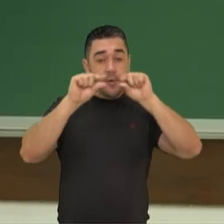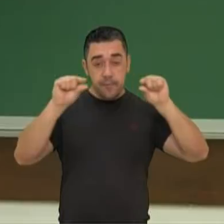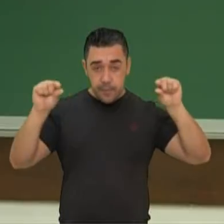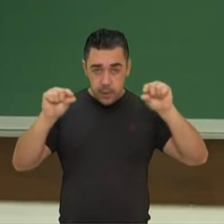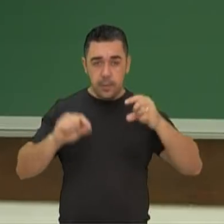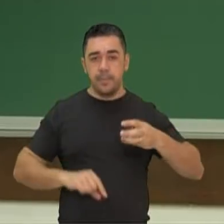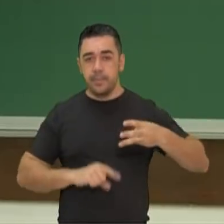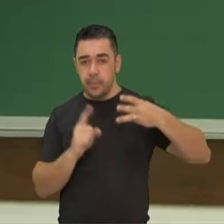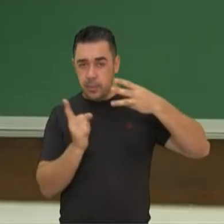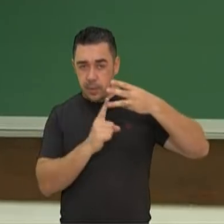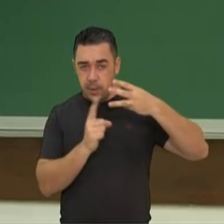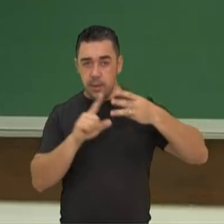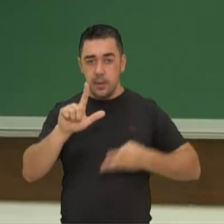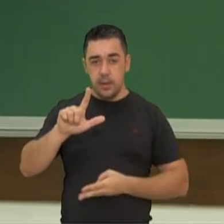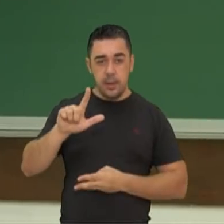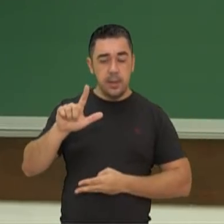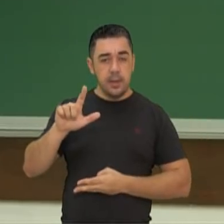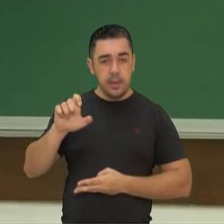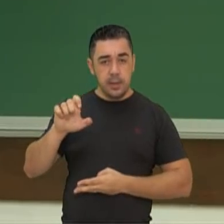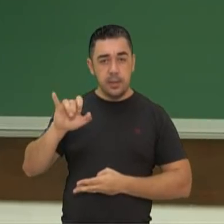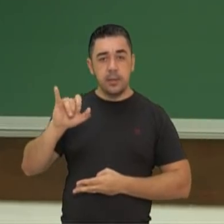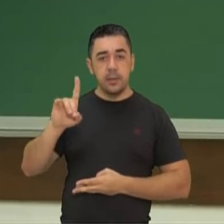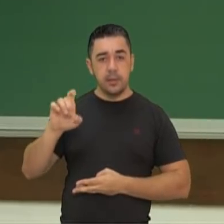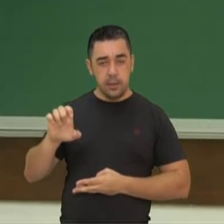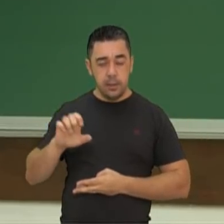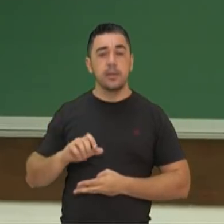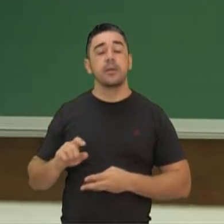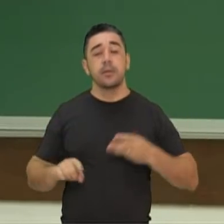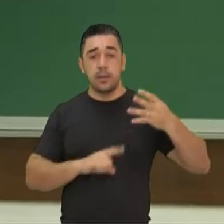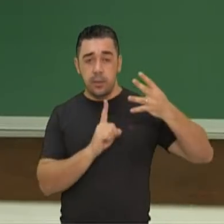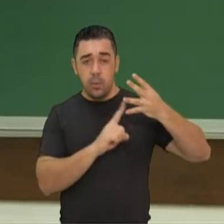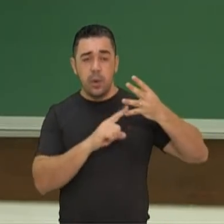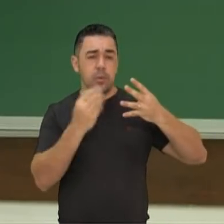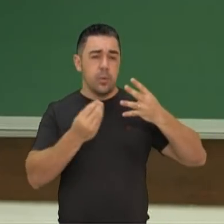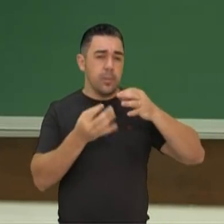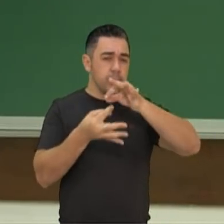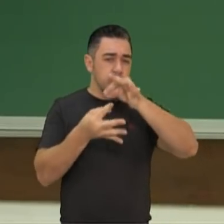A terceira, lead. E a quarta, corpo da notícia.